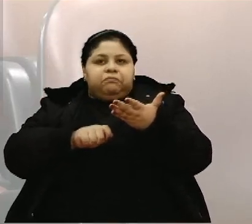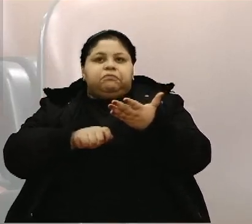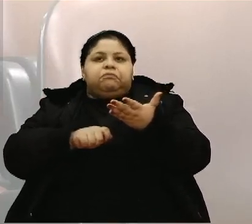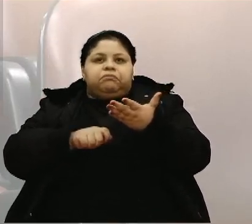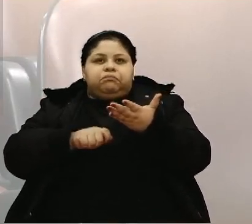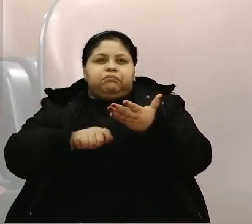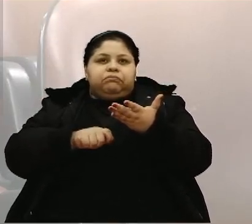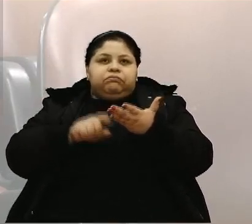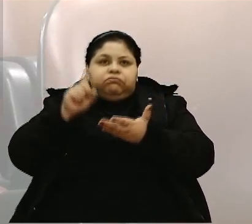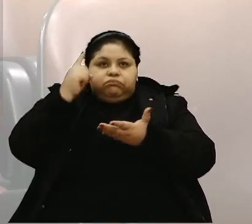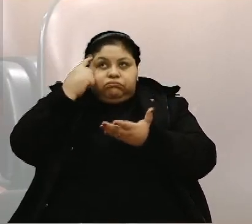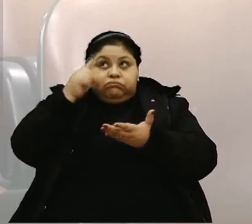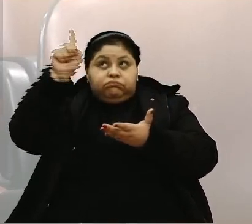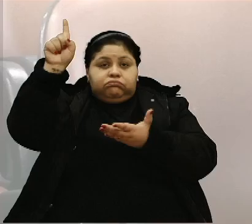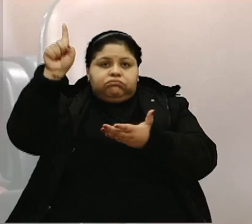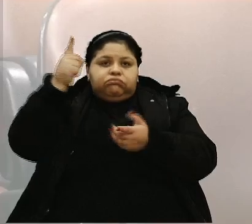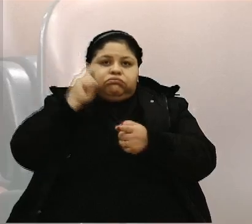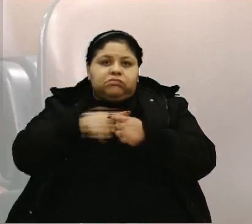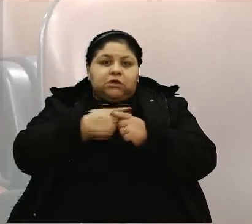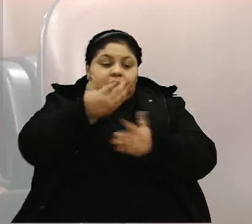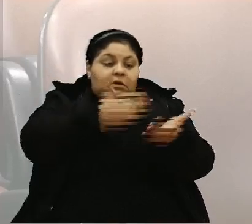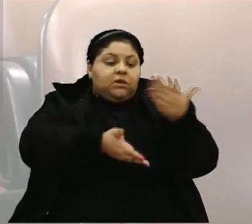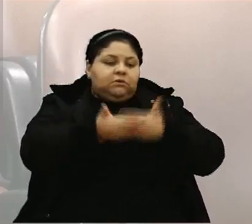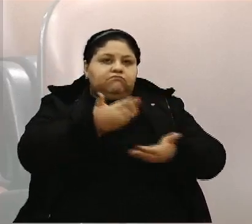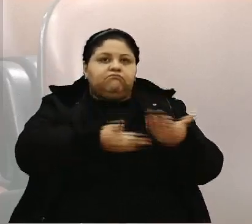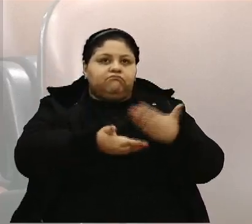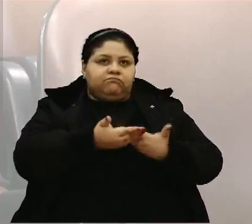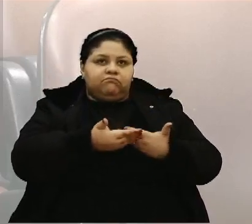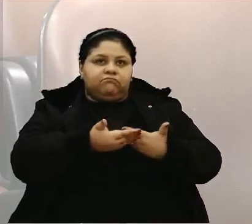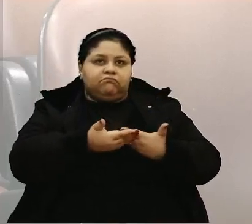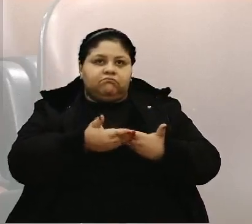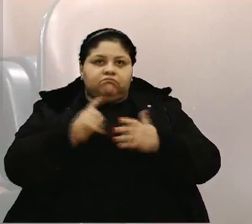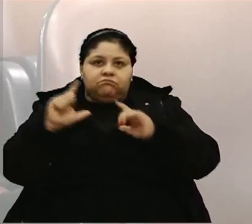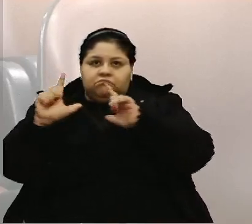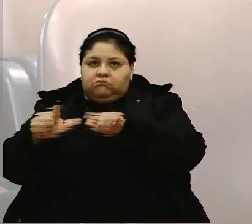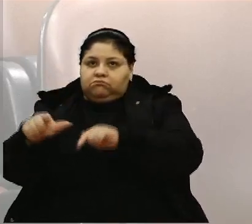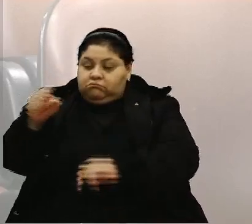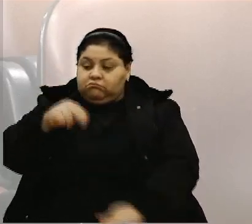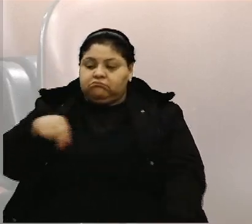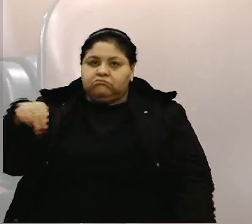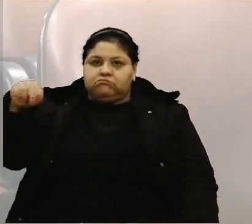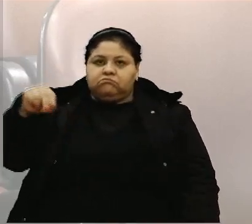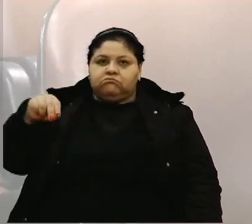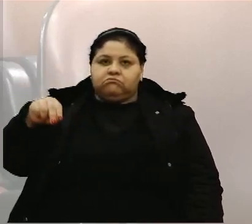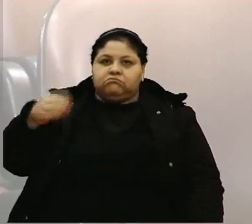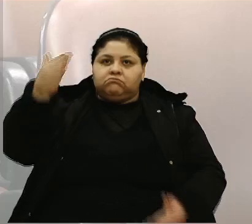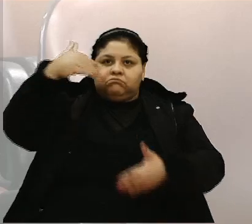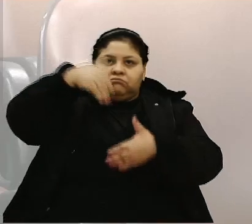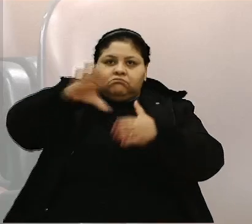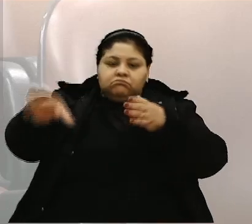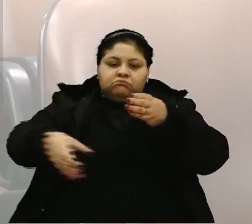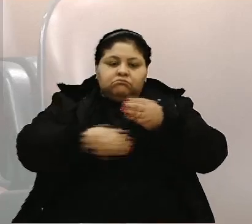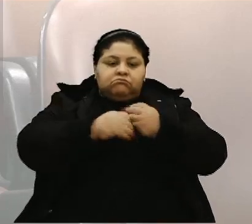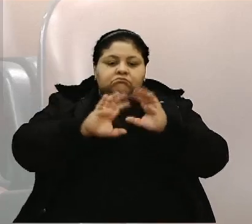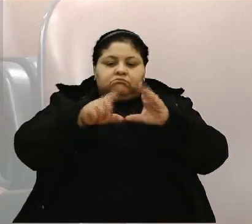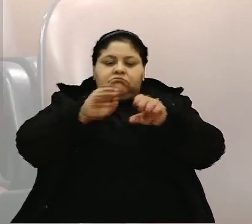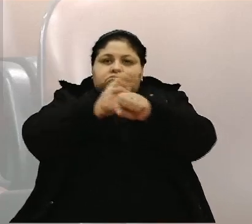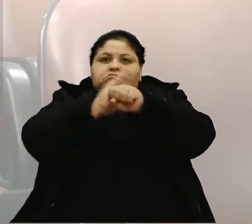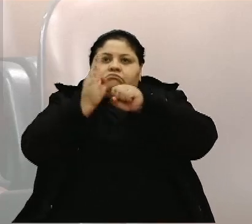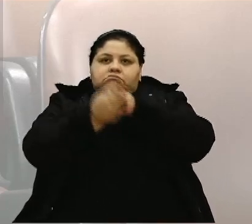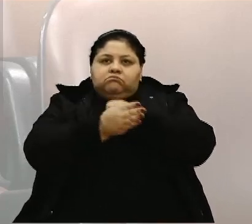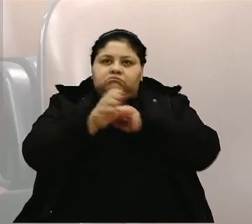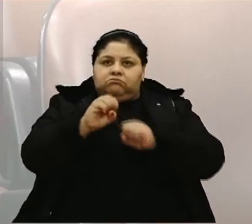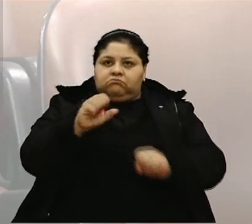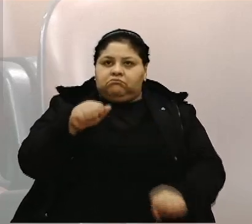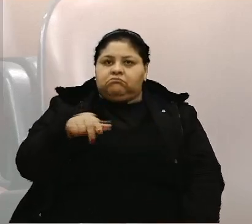porque o multirão aí da Zona Norte, que abrange todos aqueles bairros, Santa Fé, o